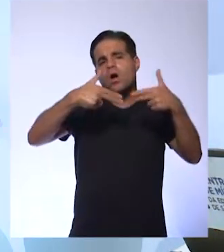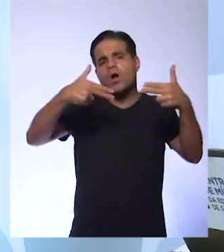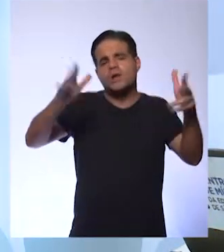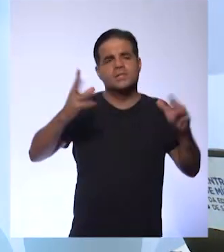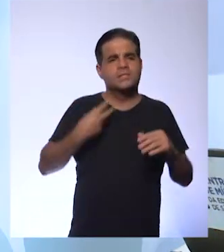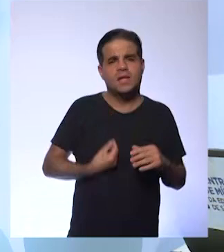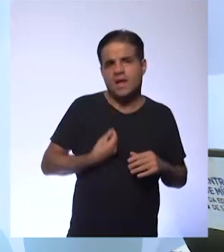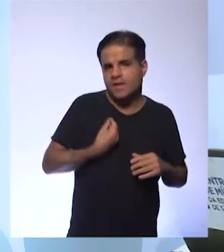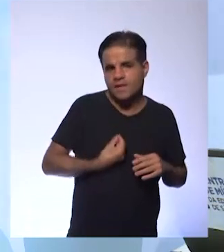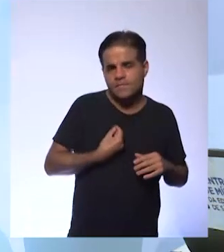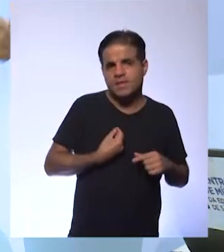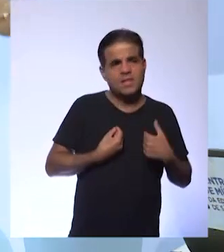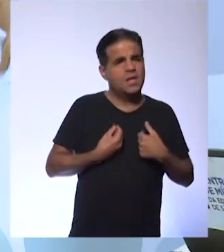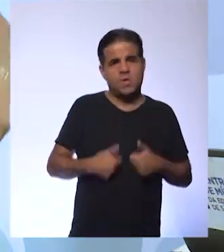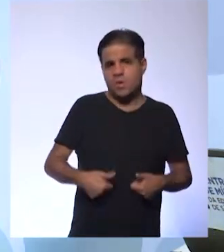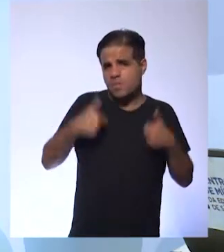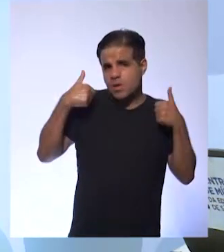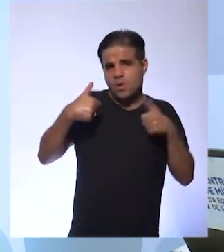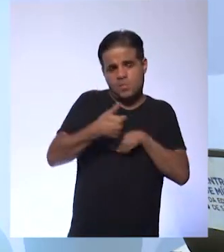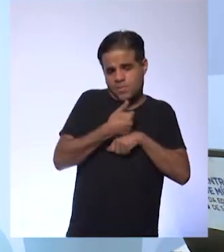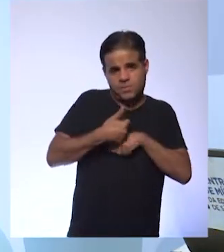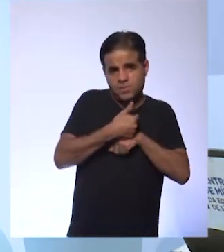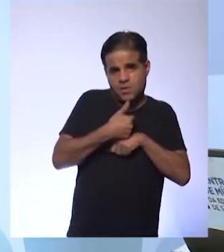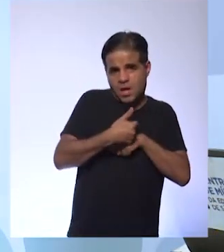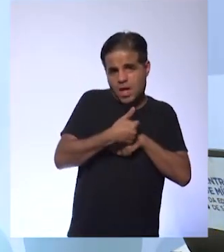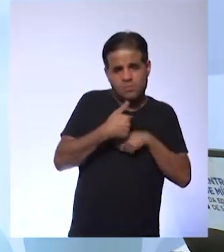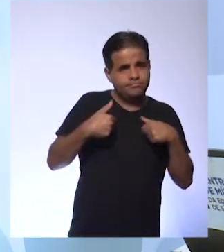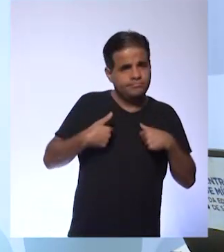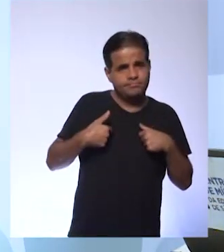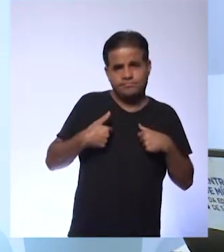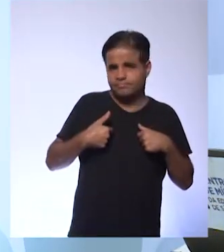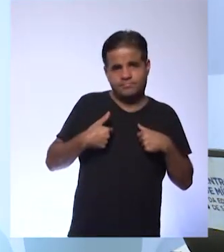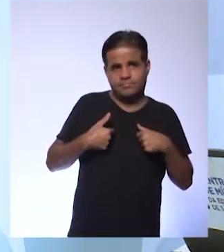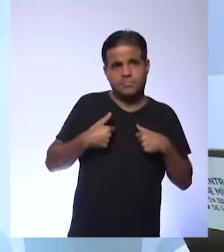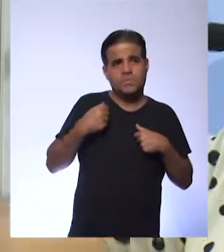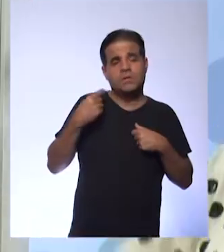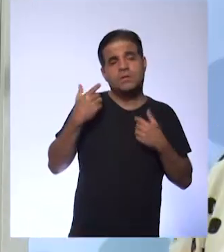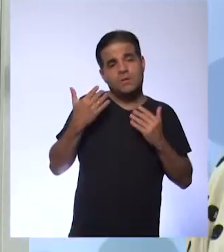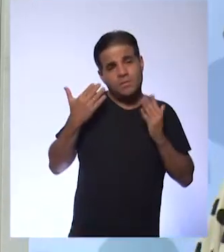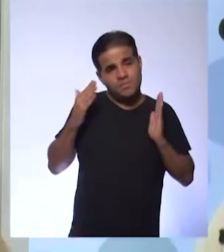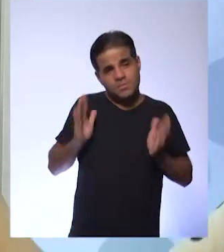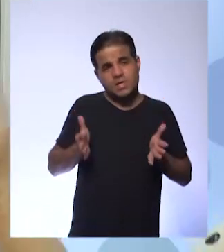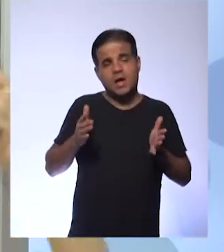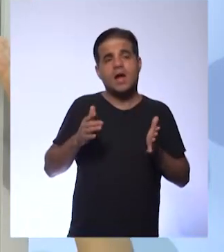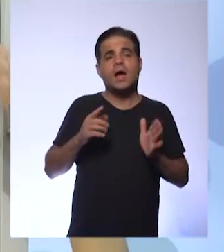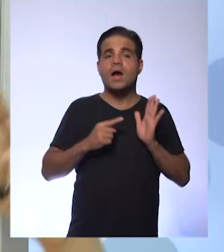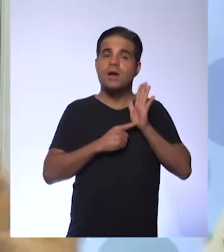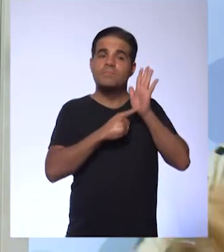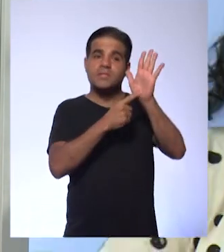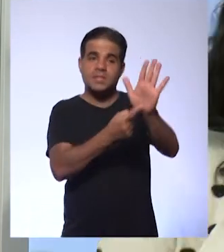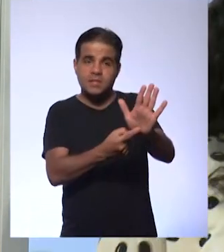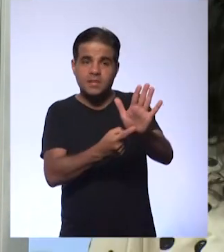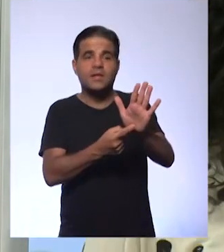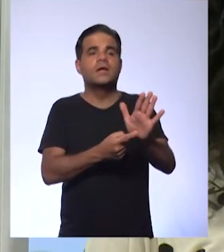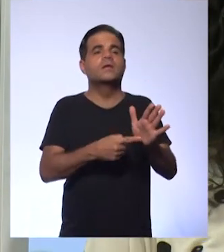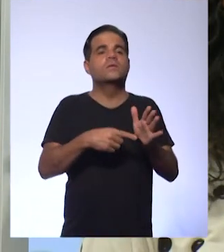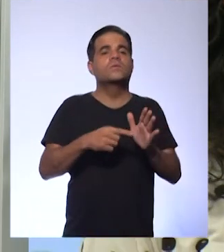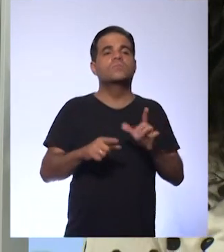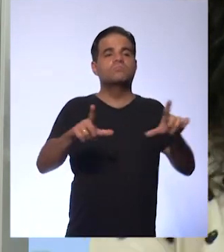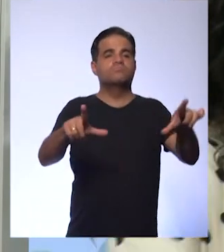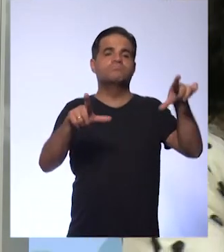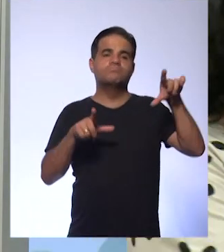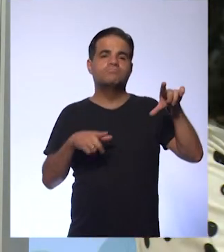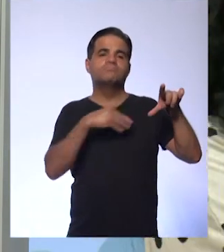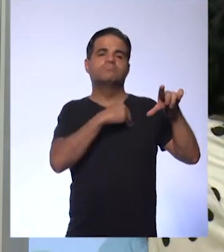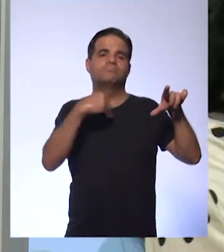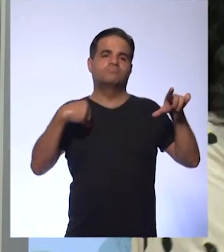vida. Eu não sou a melhor profissional. Uma vez que apresentei um